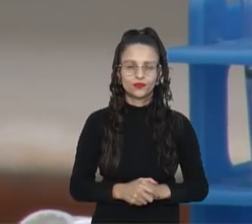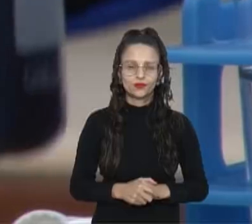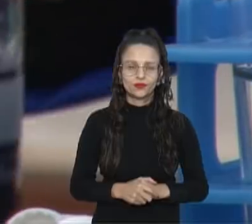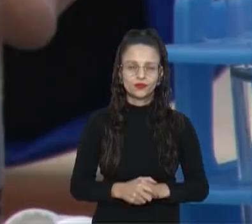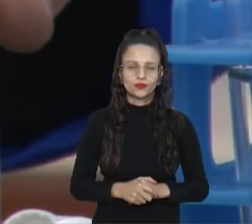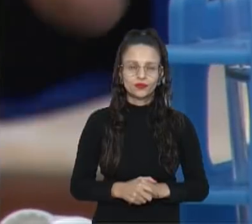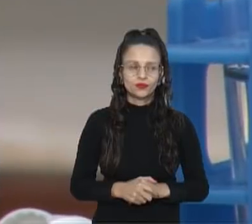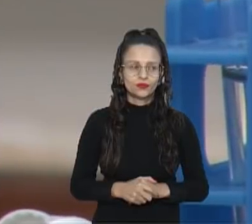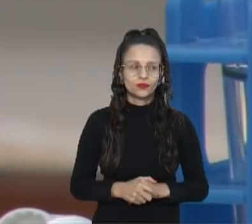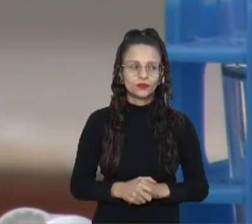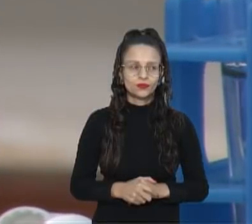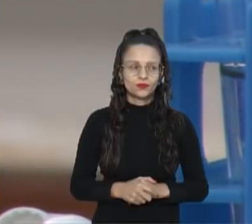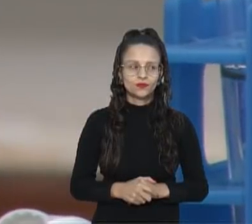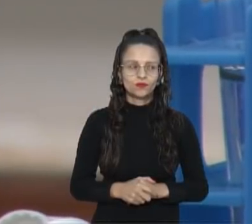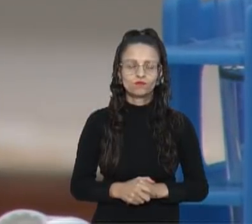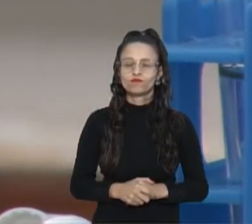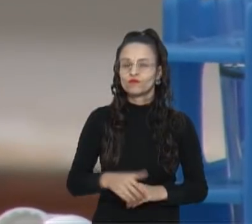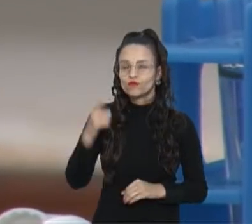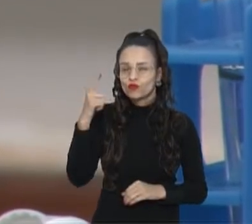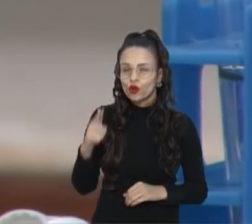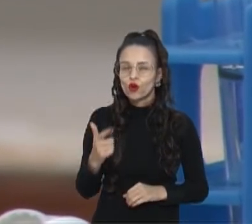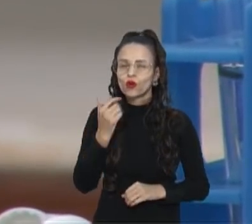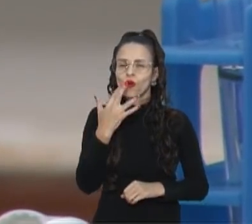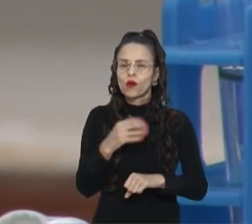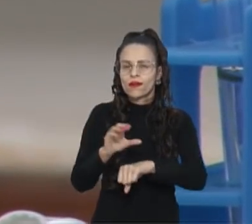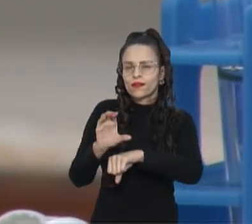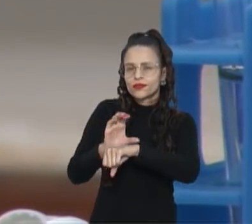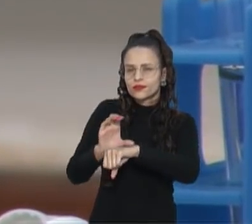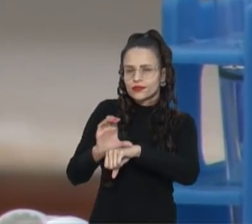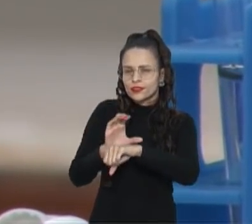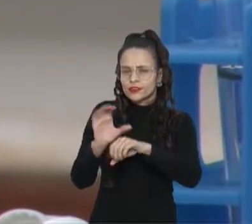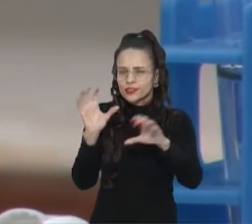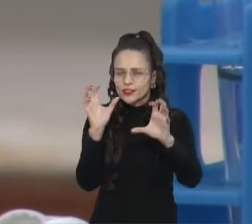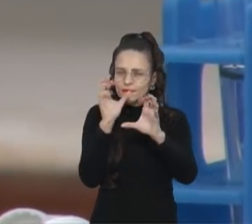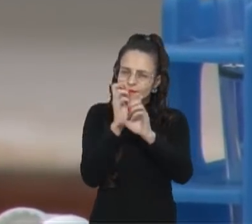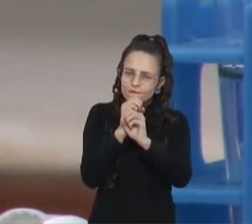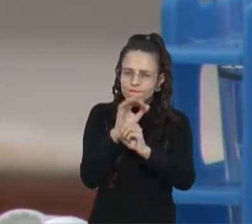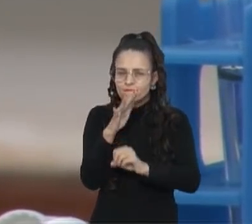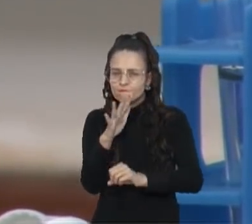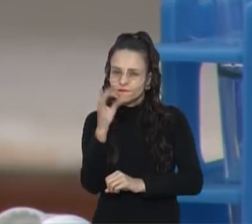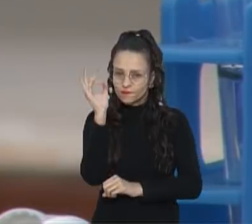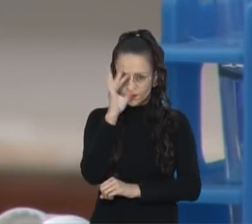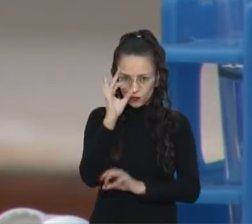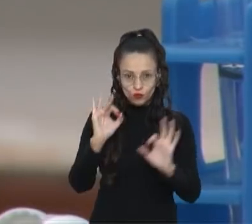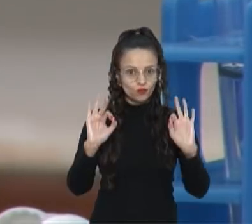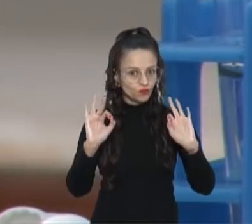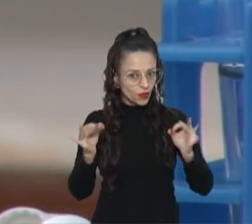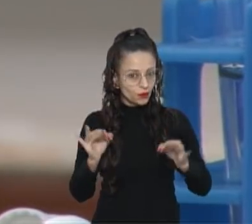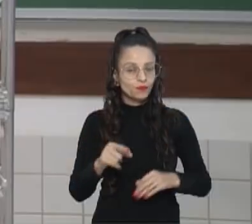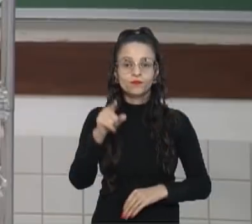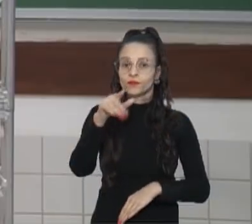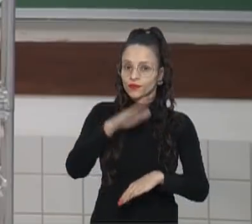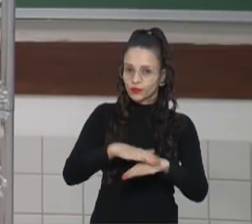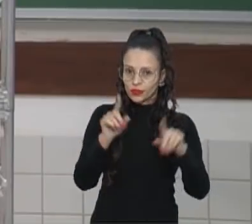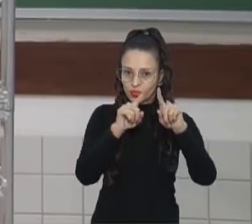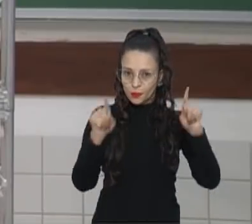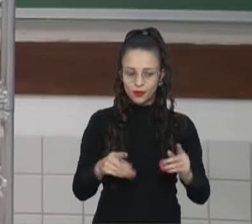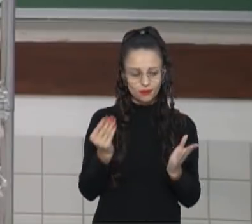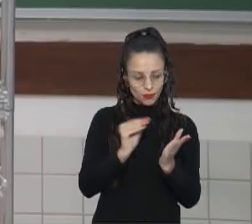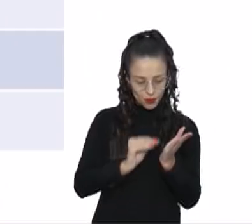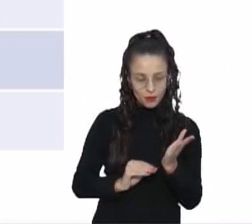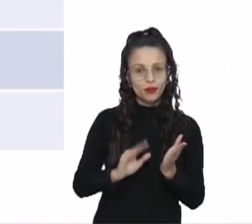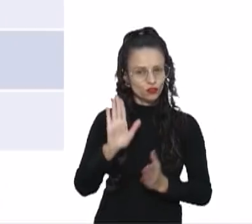Tinha bastante leite. De novo, uma coloração acinzentada, meio esverdeada, né? Completa a sua tabela, eu já retorno.